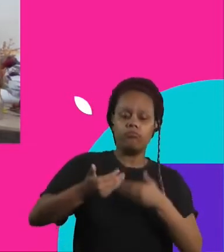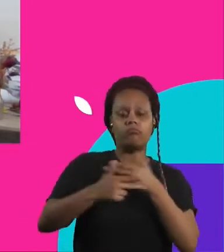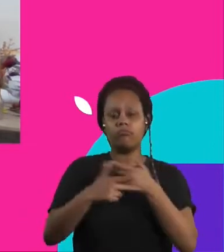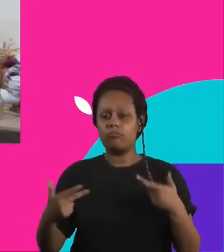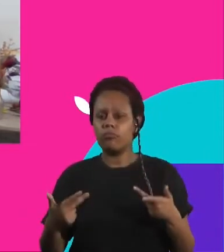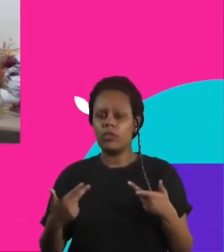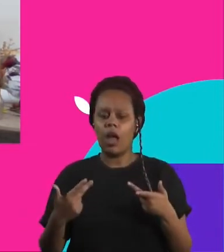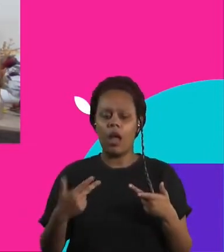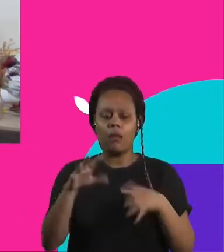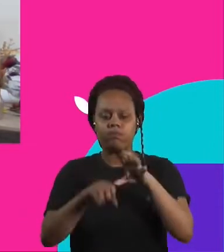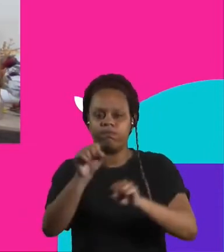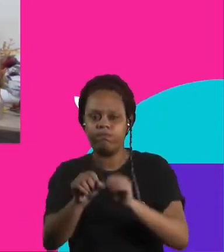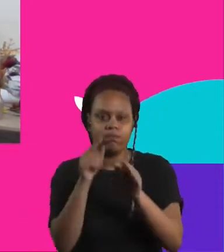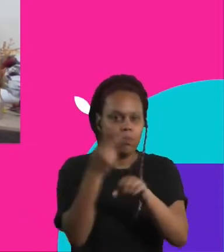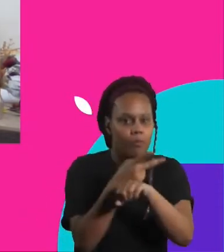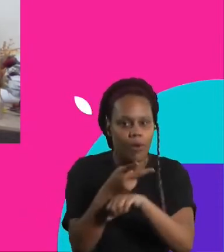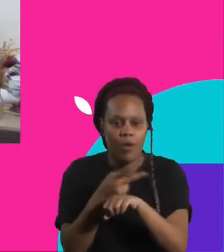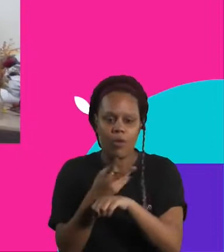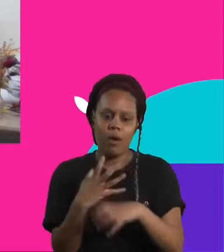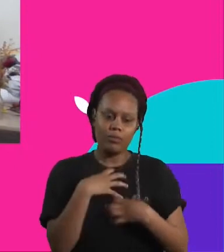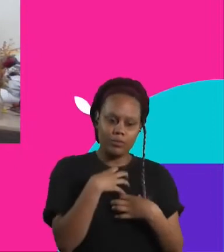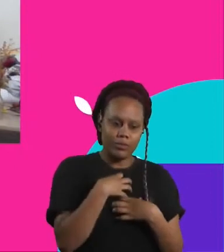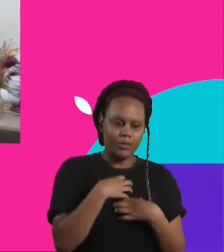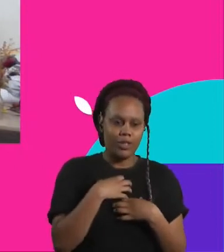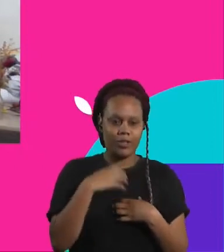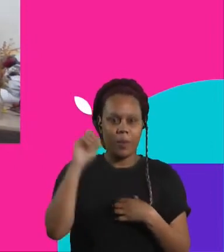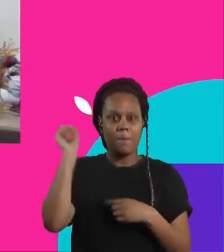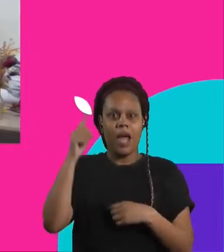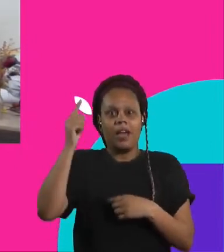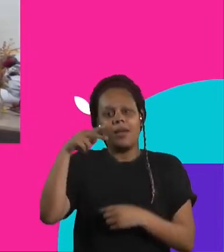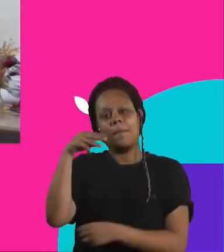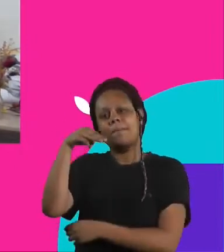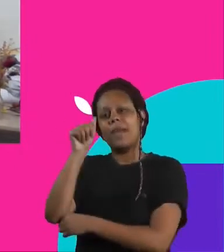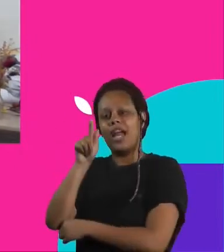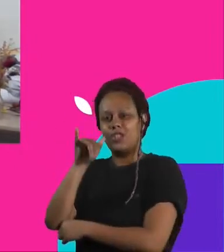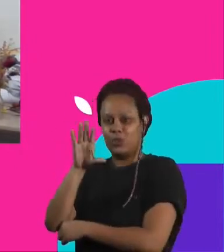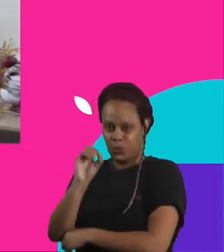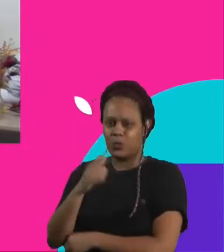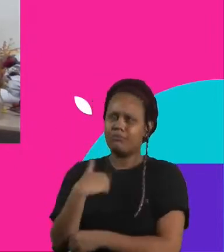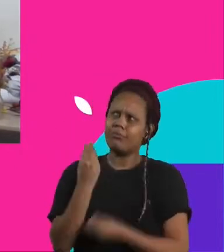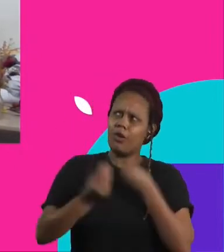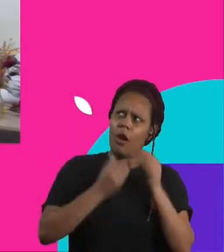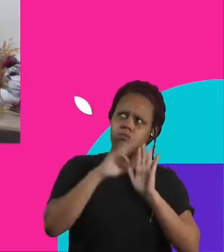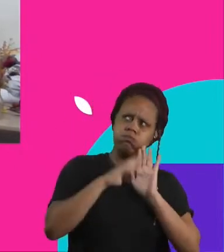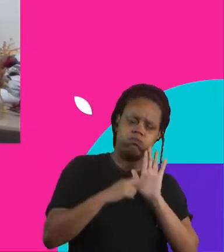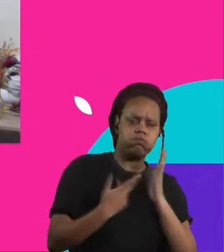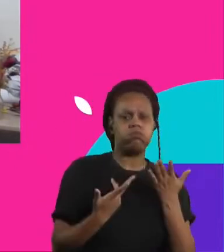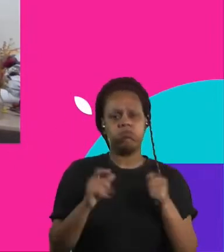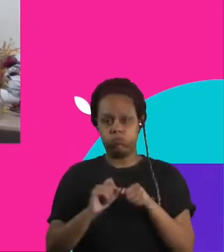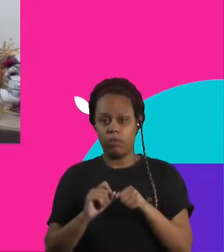gente sempre busca aquela fórmula mágica, né? Será que existe uma fórmula mágica? Será que existe uma receita de bolo para eu fazer isso e aquilo?